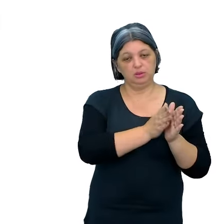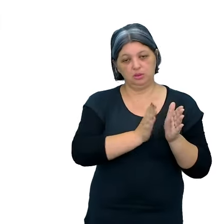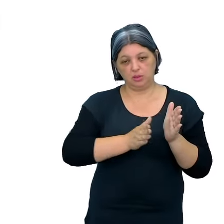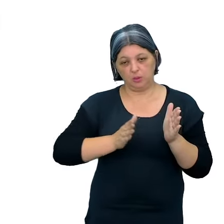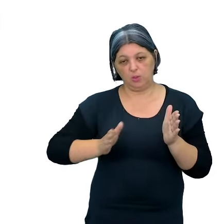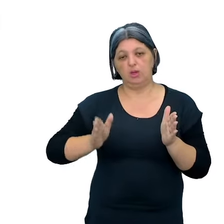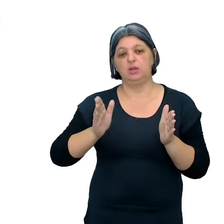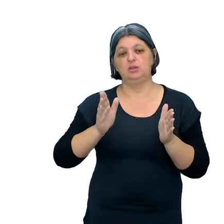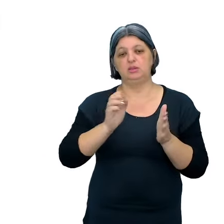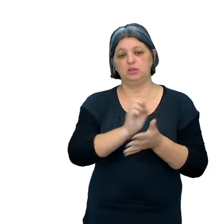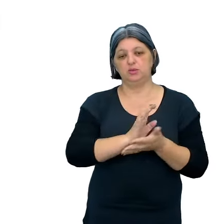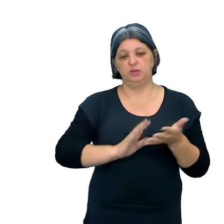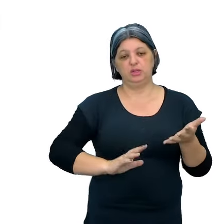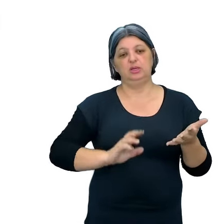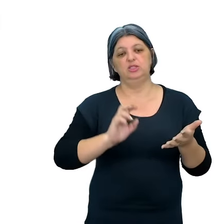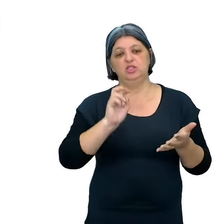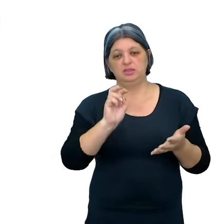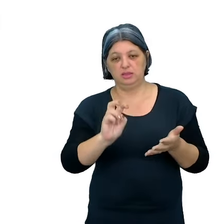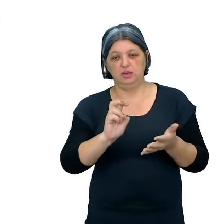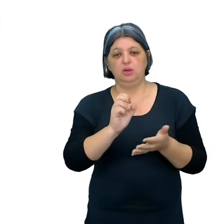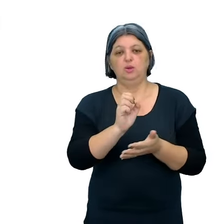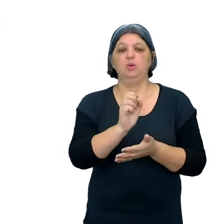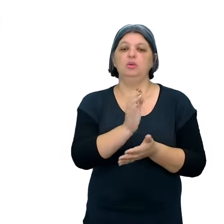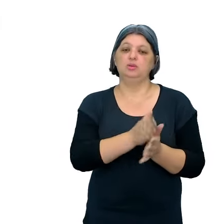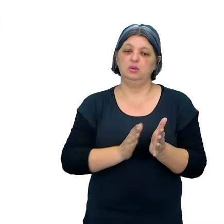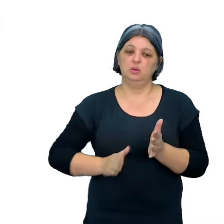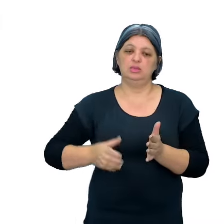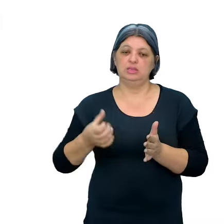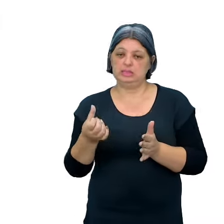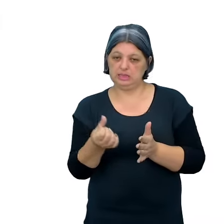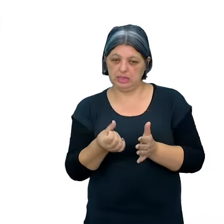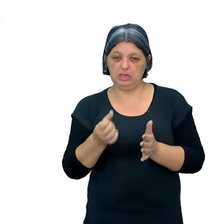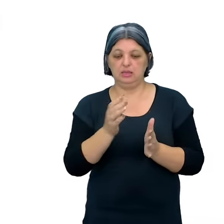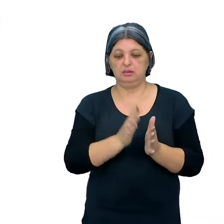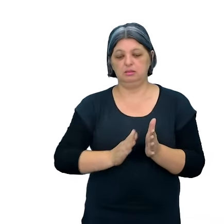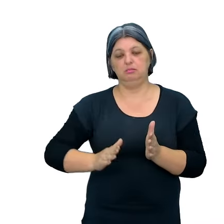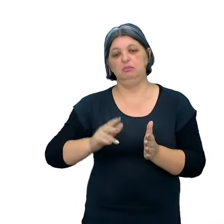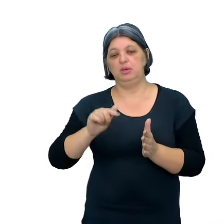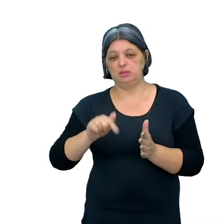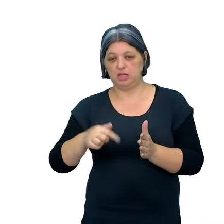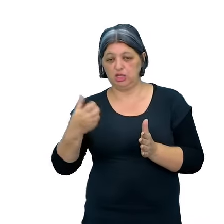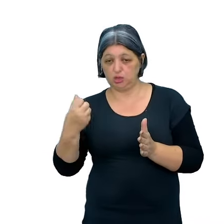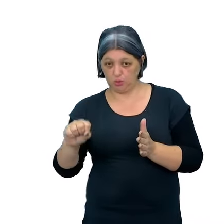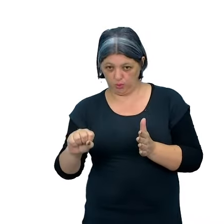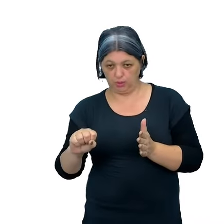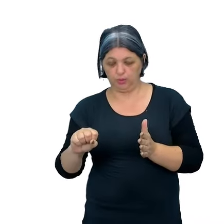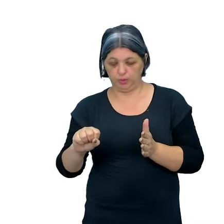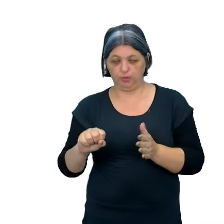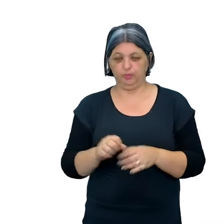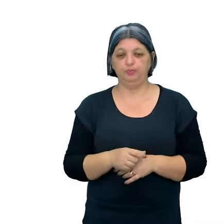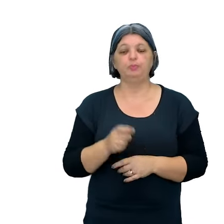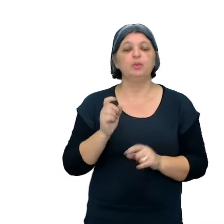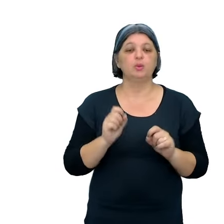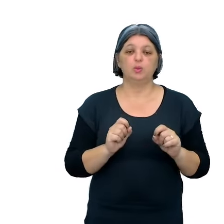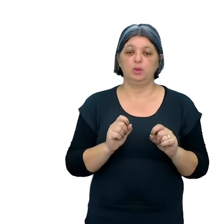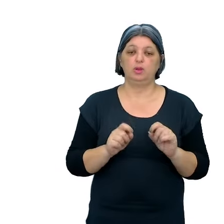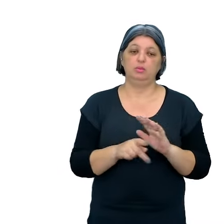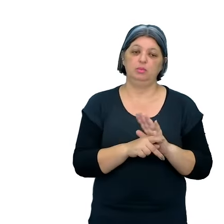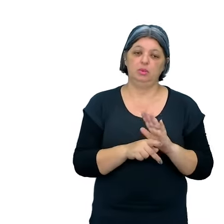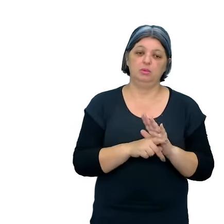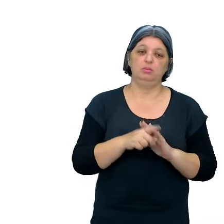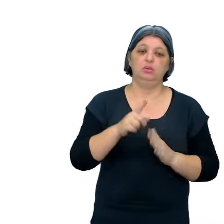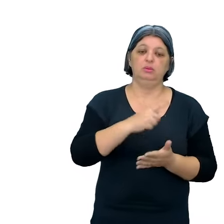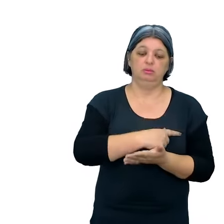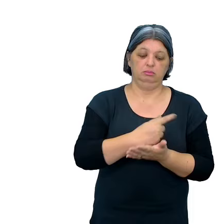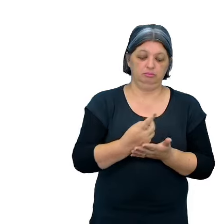5, sequência de atividade 6, depois na outra sequência de atividade 7 e 8, né? São objetos de produção